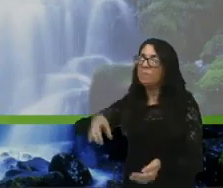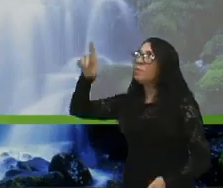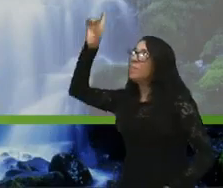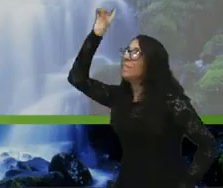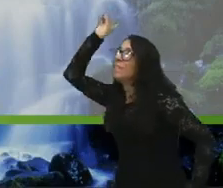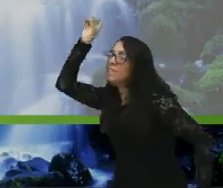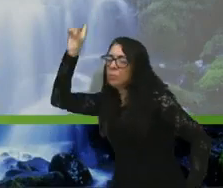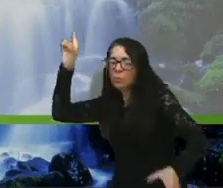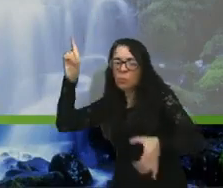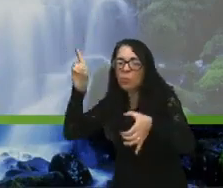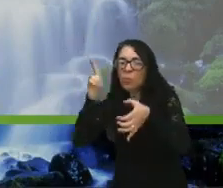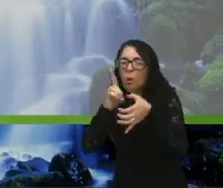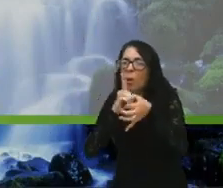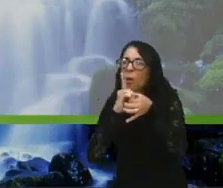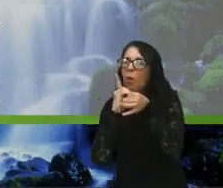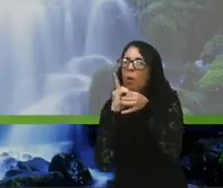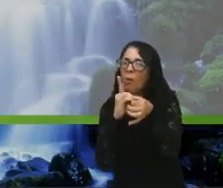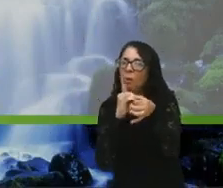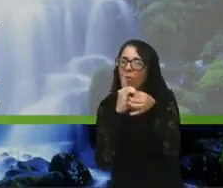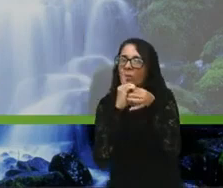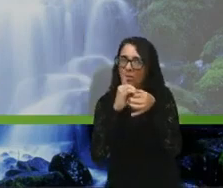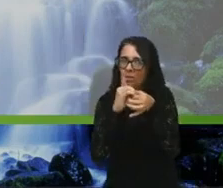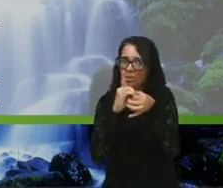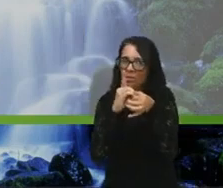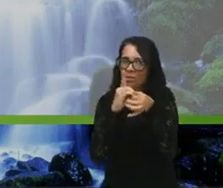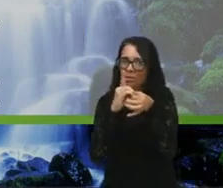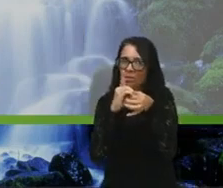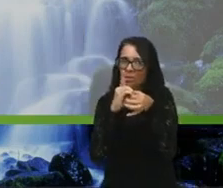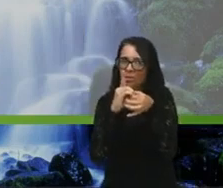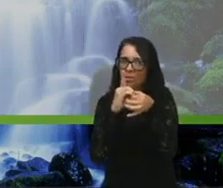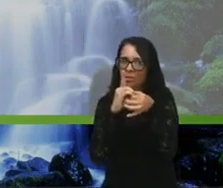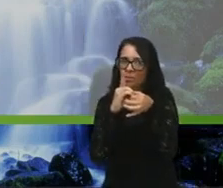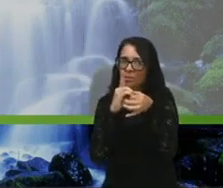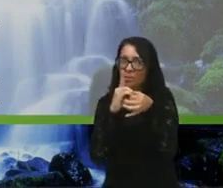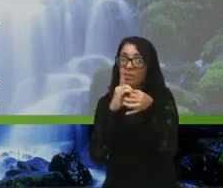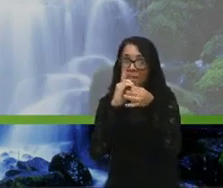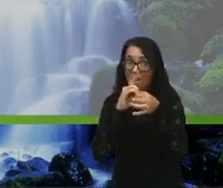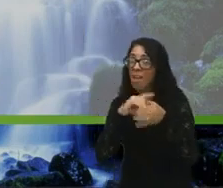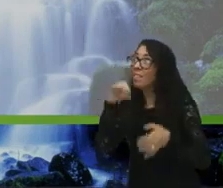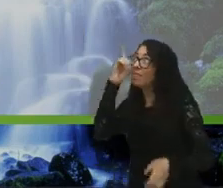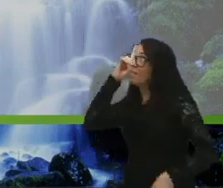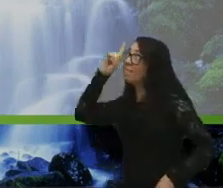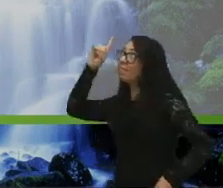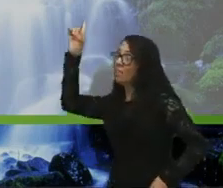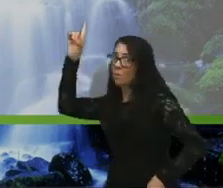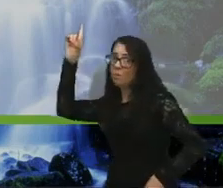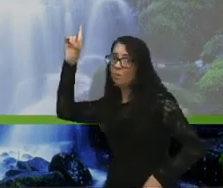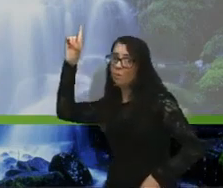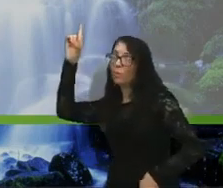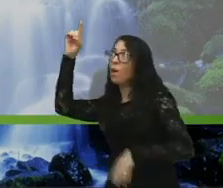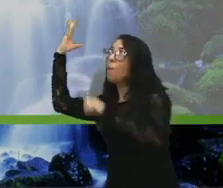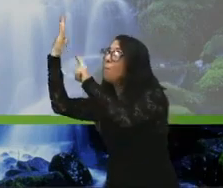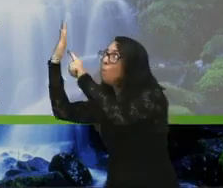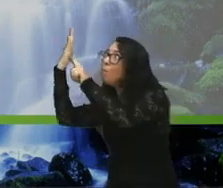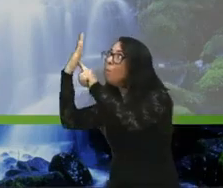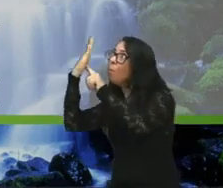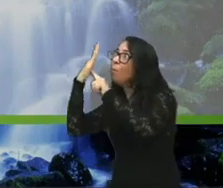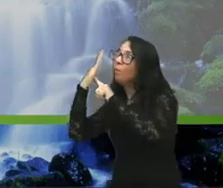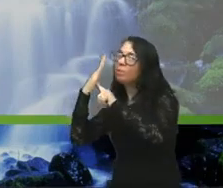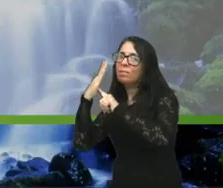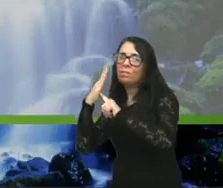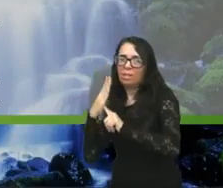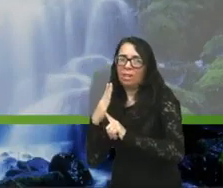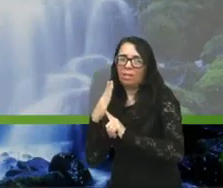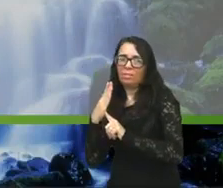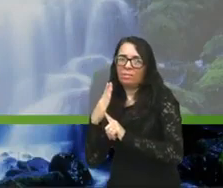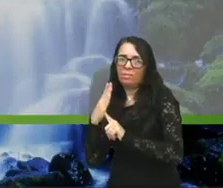implantar, para ele colocar desejos egoístas, ambições no seu coração, encher sua alma de